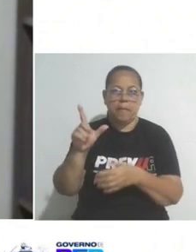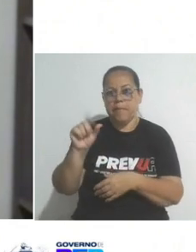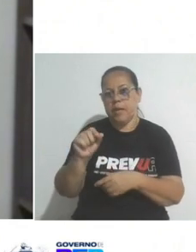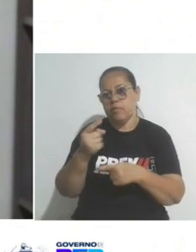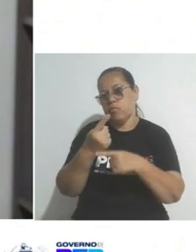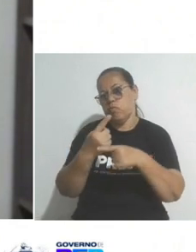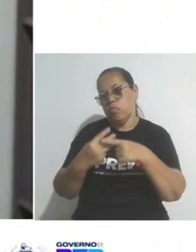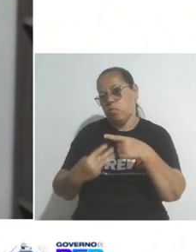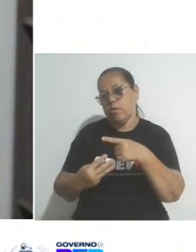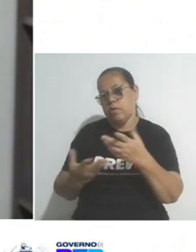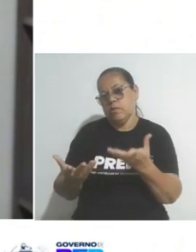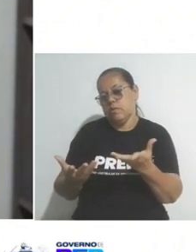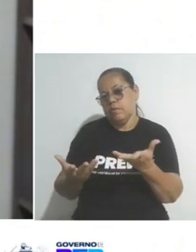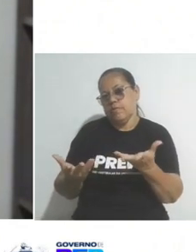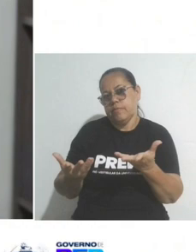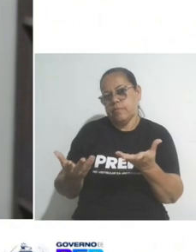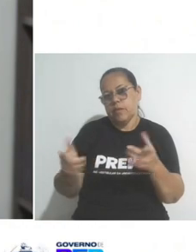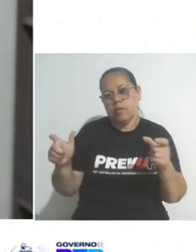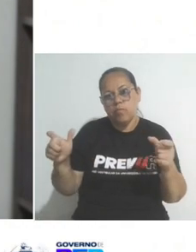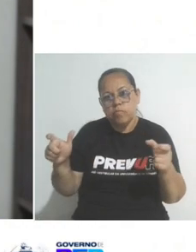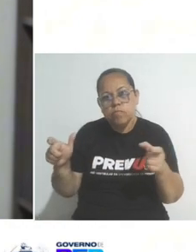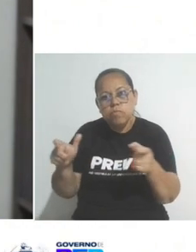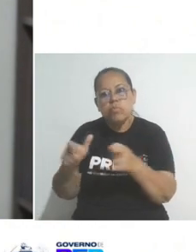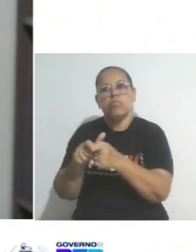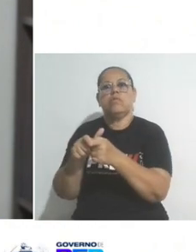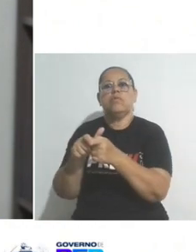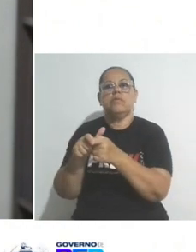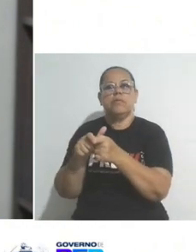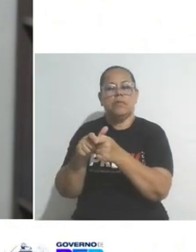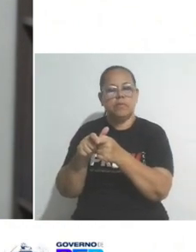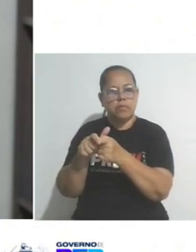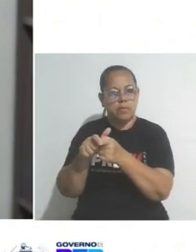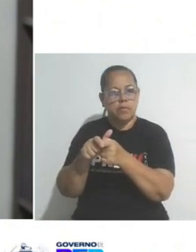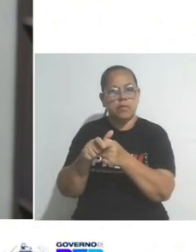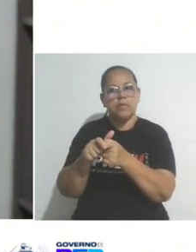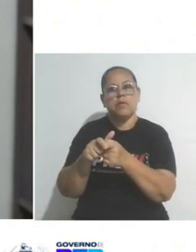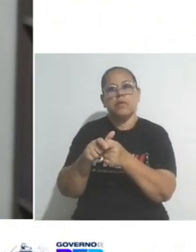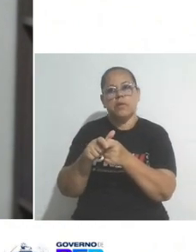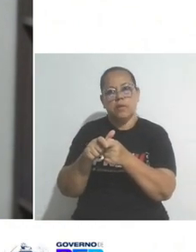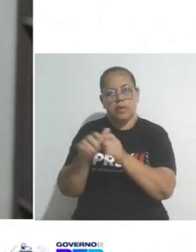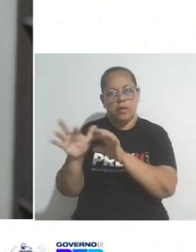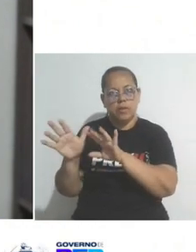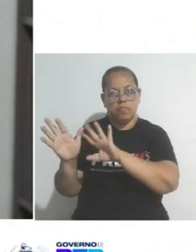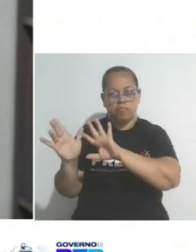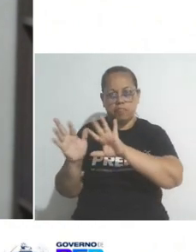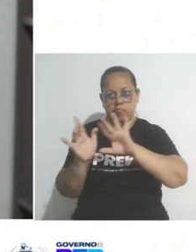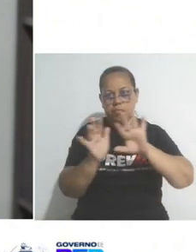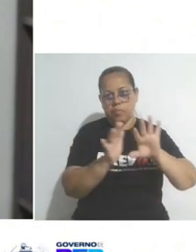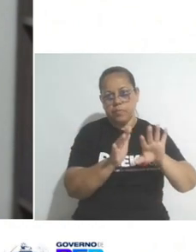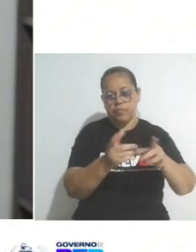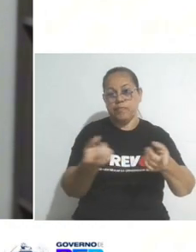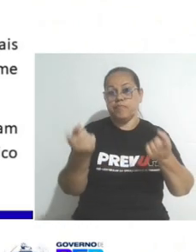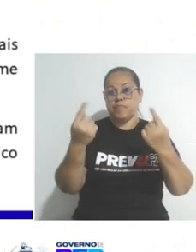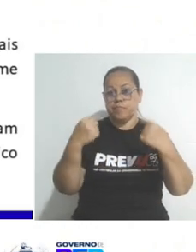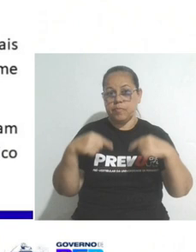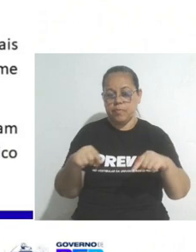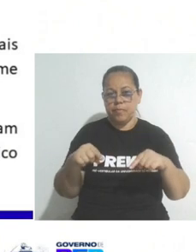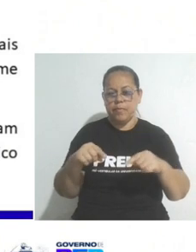verdade é muita gente diminuído nesse processo imigratório vamos ao item 2